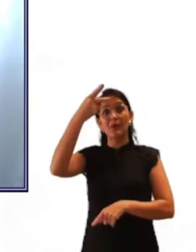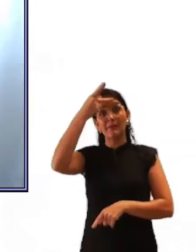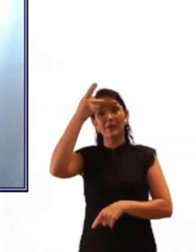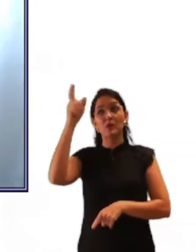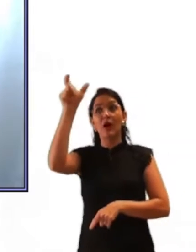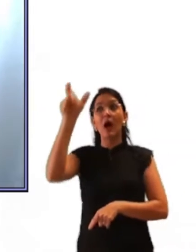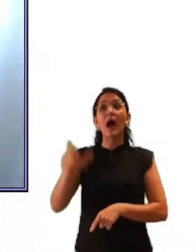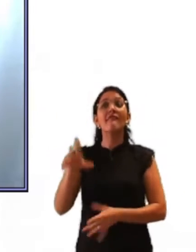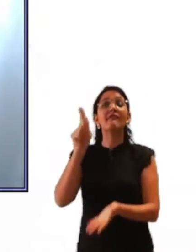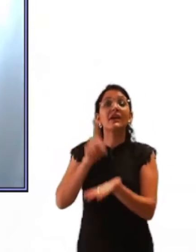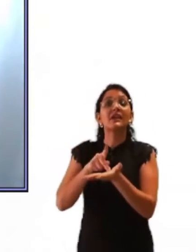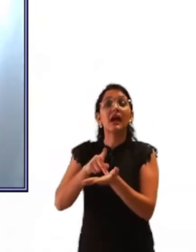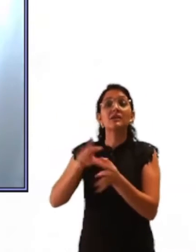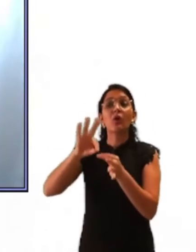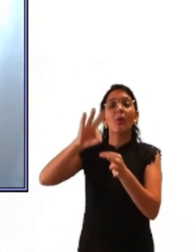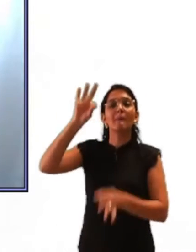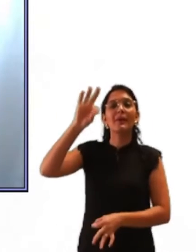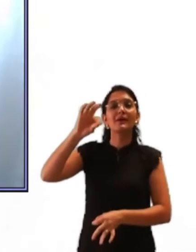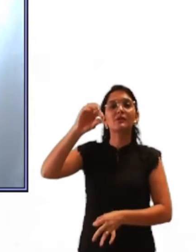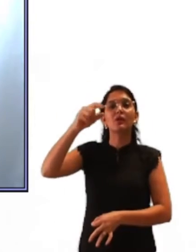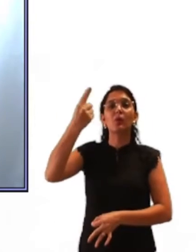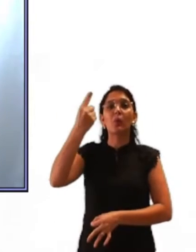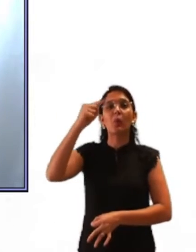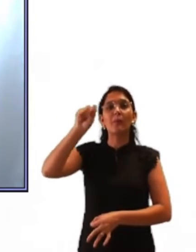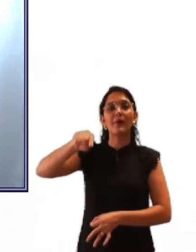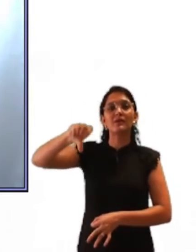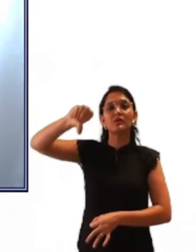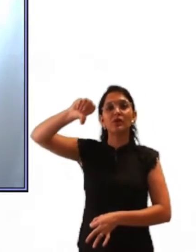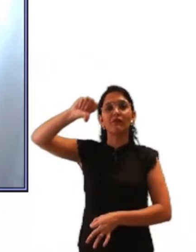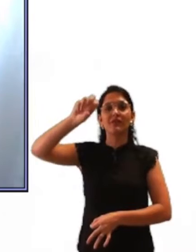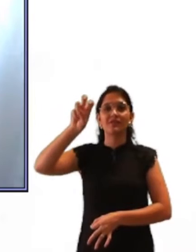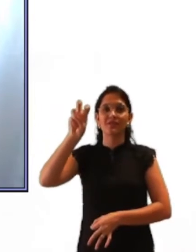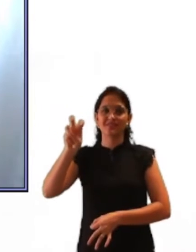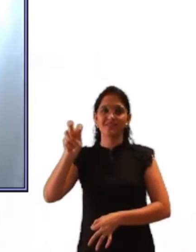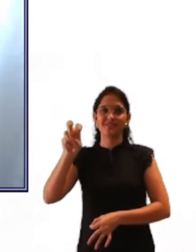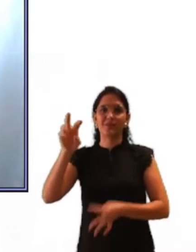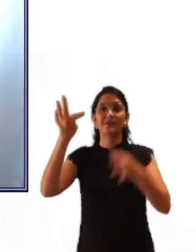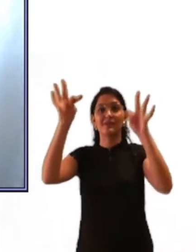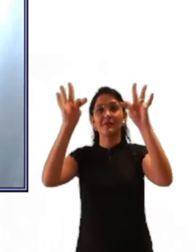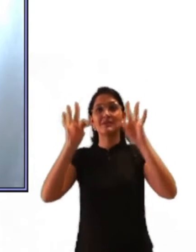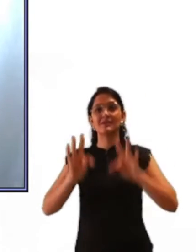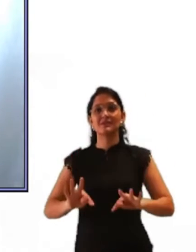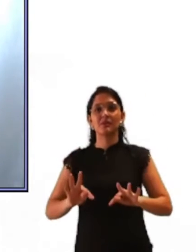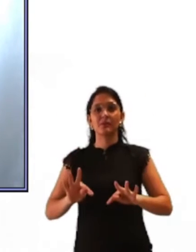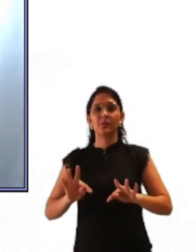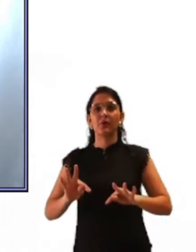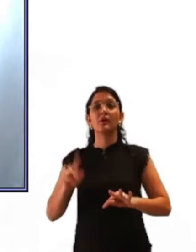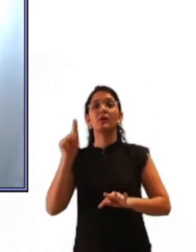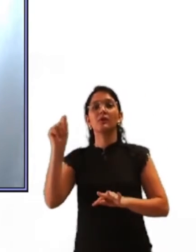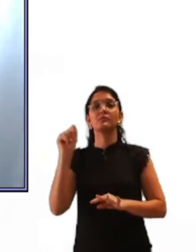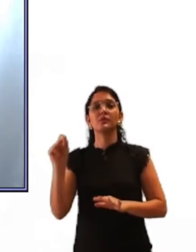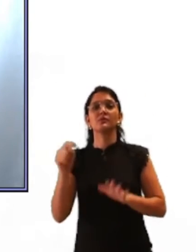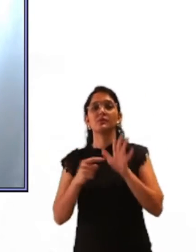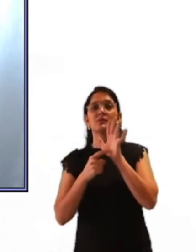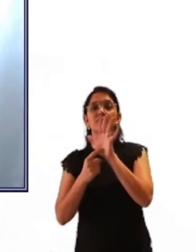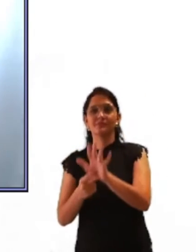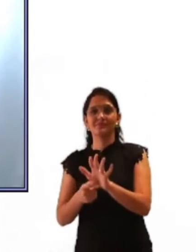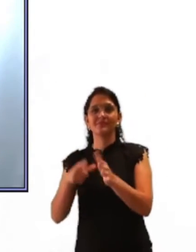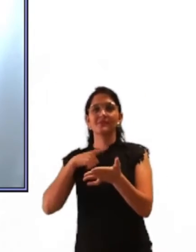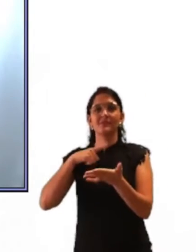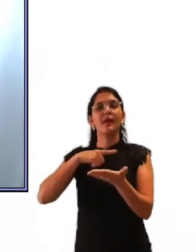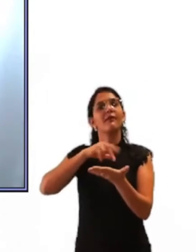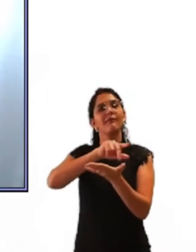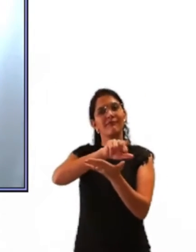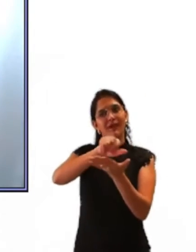Olha só a interpretação da testemunha. E aí, logicamente, que há várias variáveis que